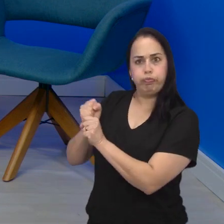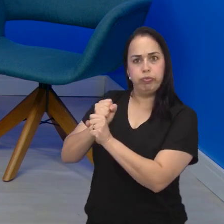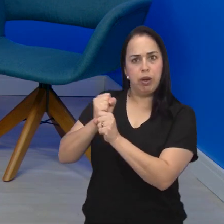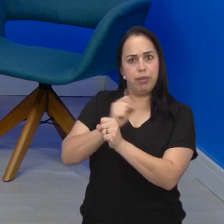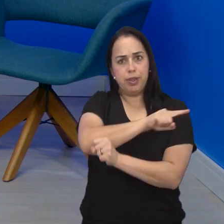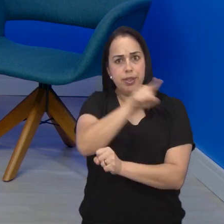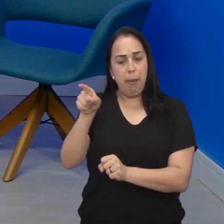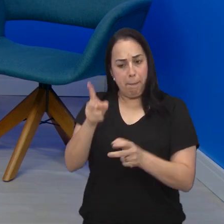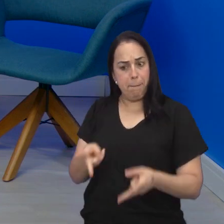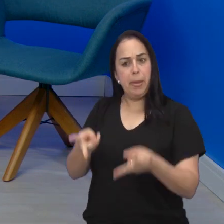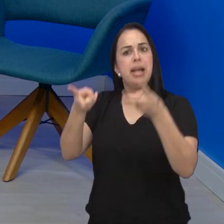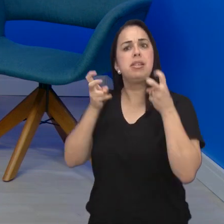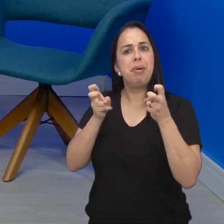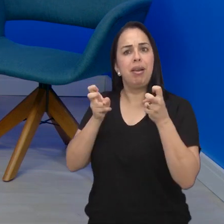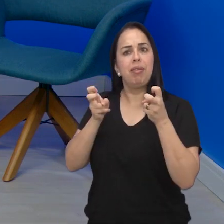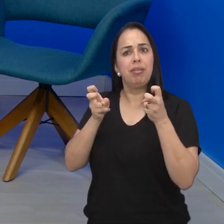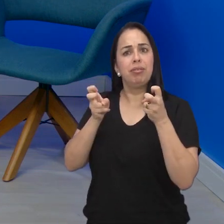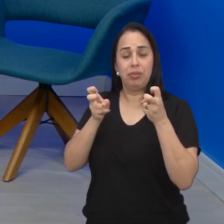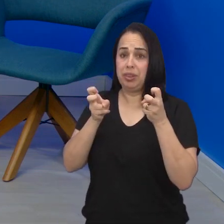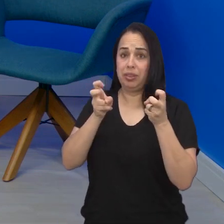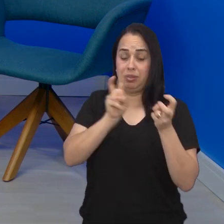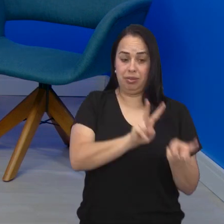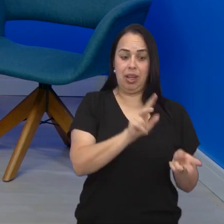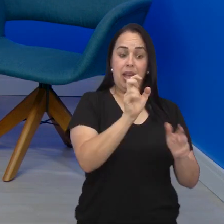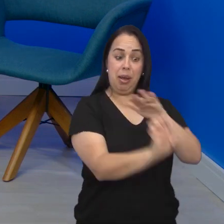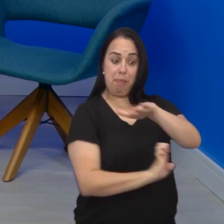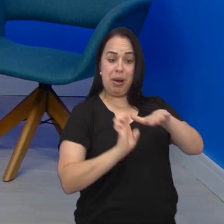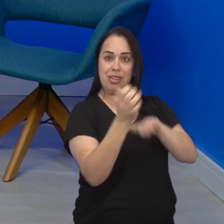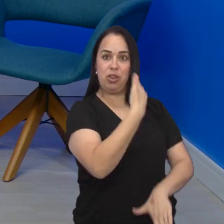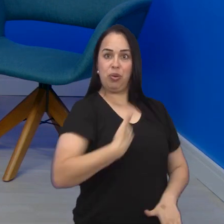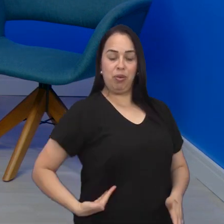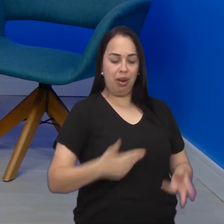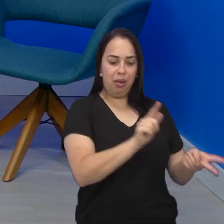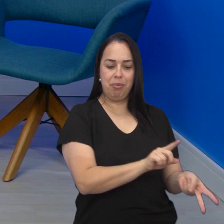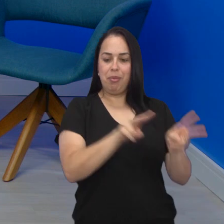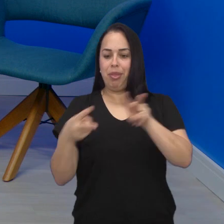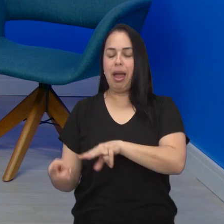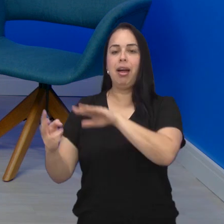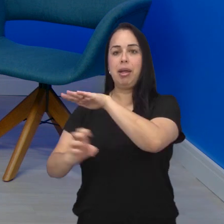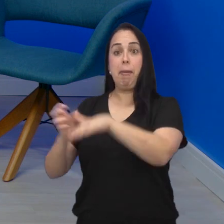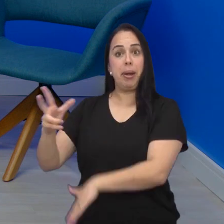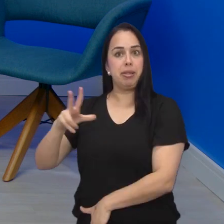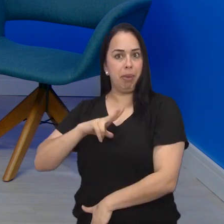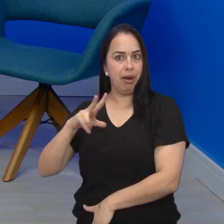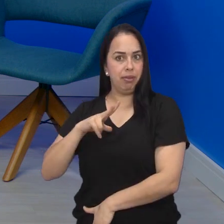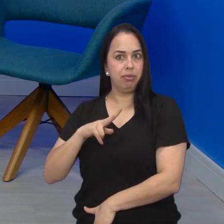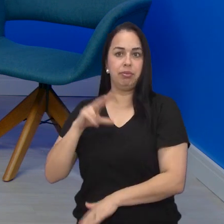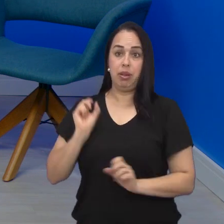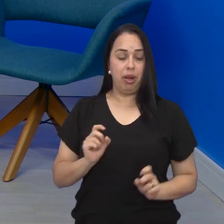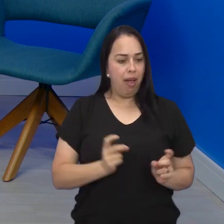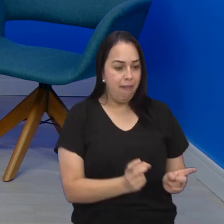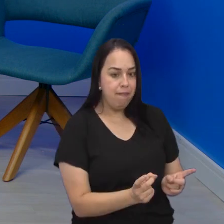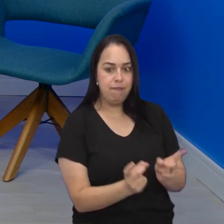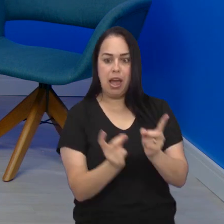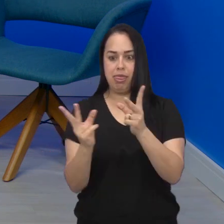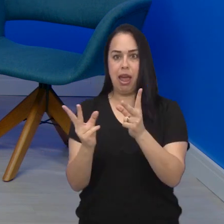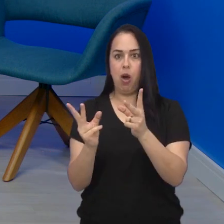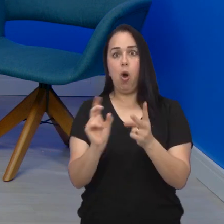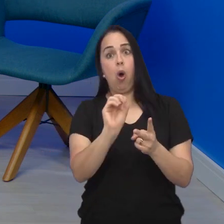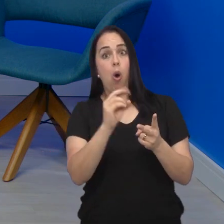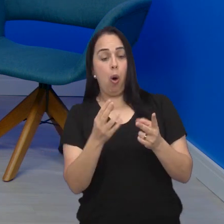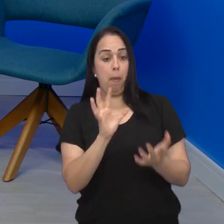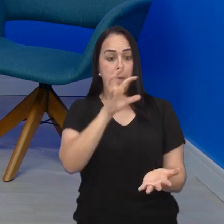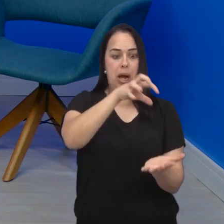Nos últimos anos, você deve ter ouvido bastante a palavra privatização. Esse termo significa basicamente a venda de uma